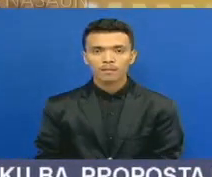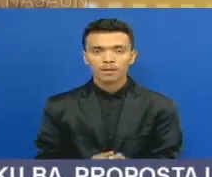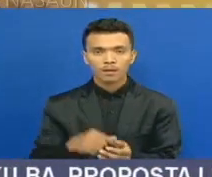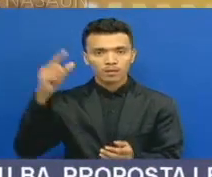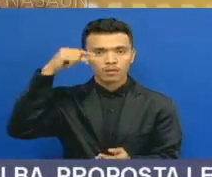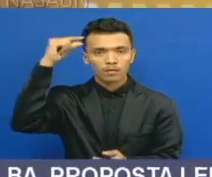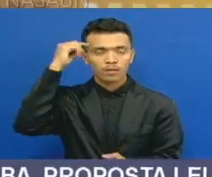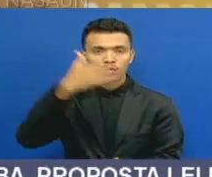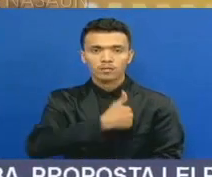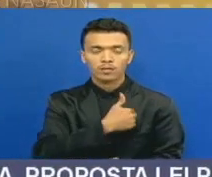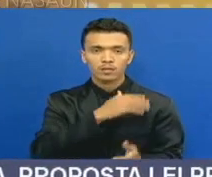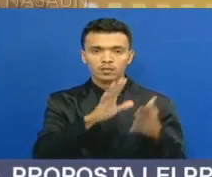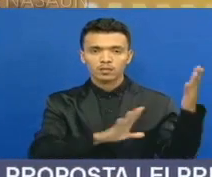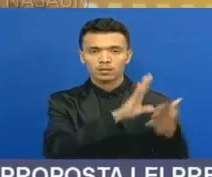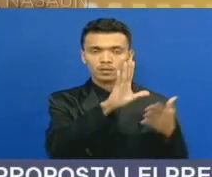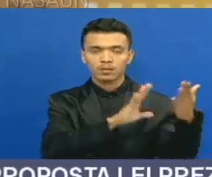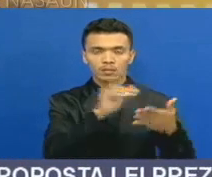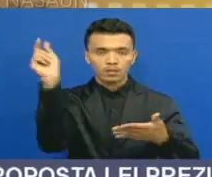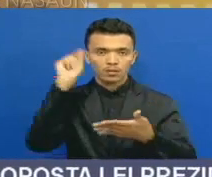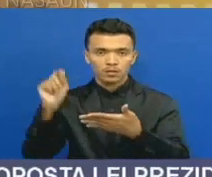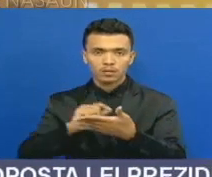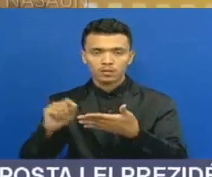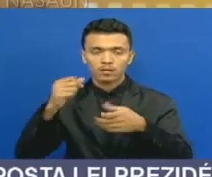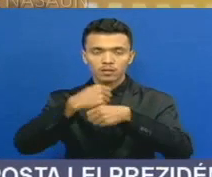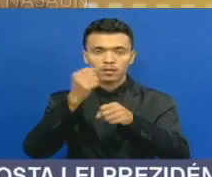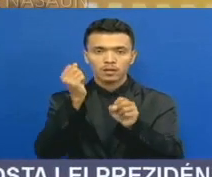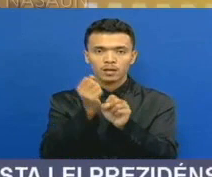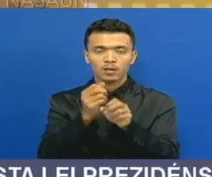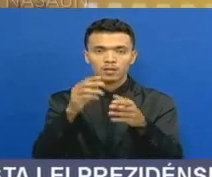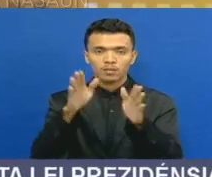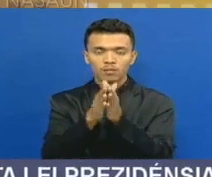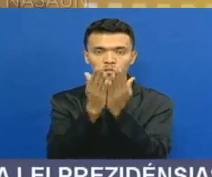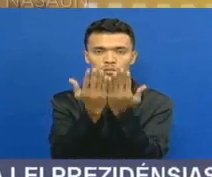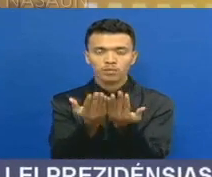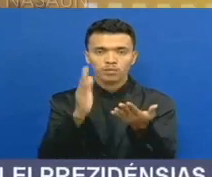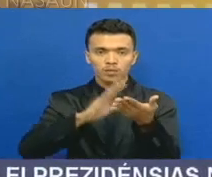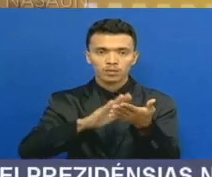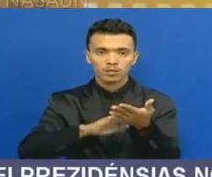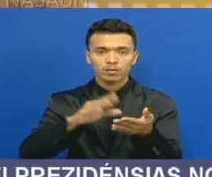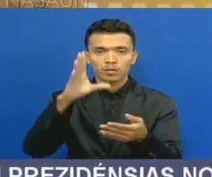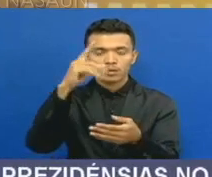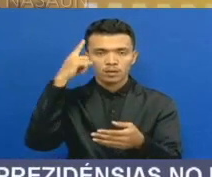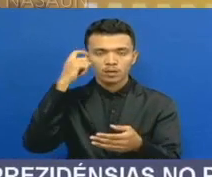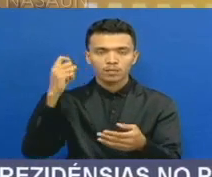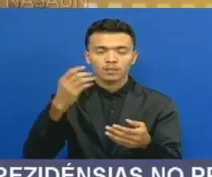Governo Cidadão celebra contrato com a empresa que produz caderneta passaporte, tamba preço caderneta caro.